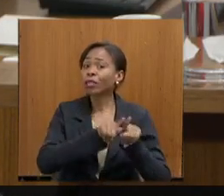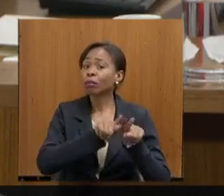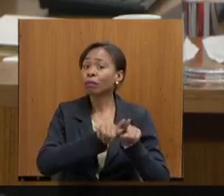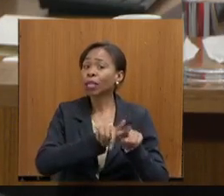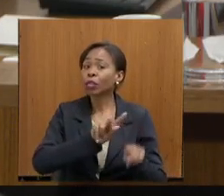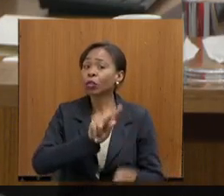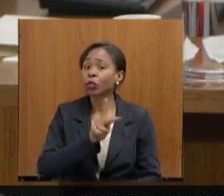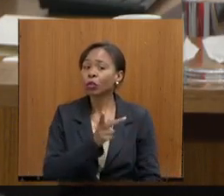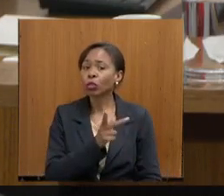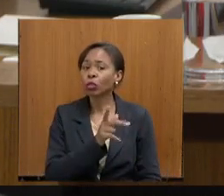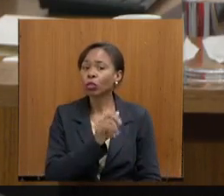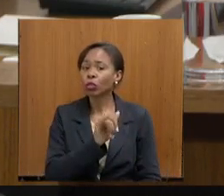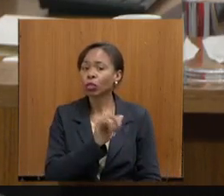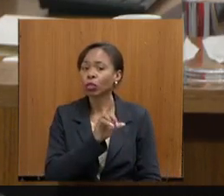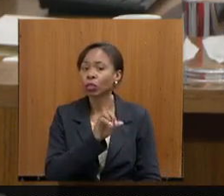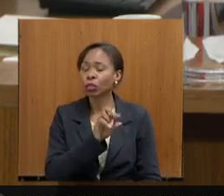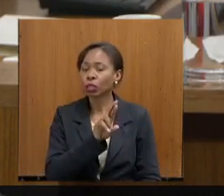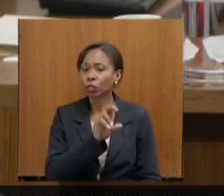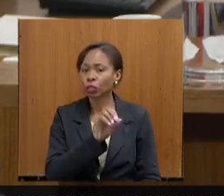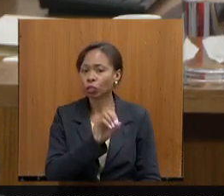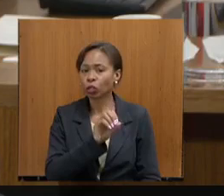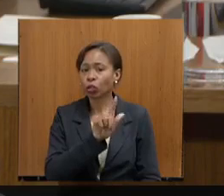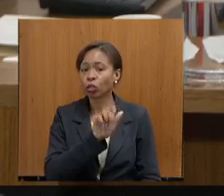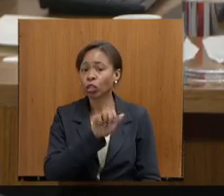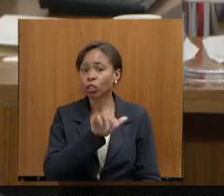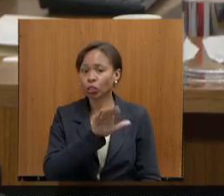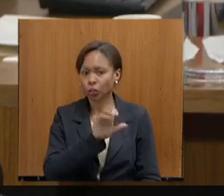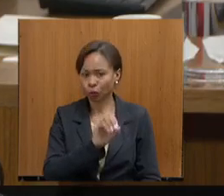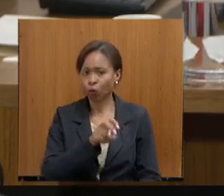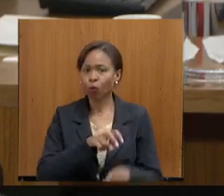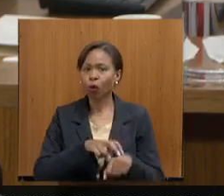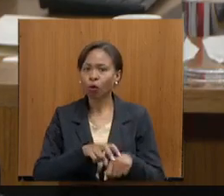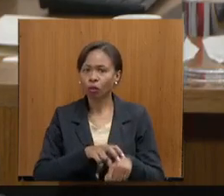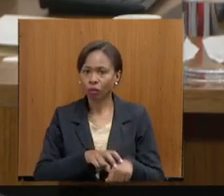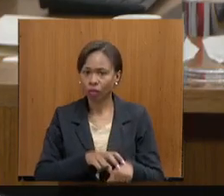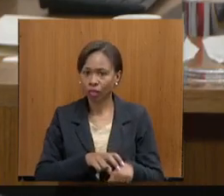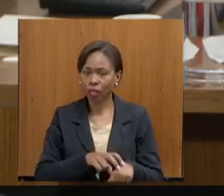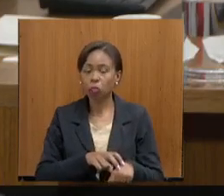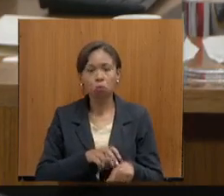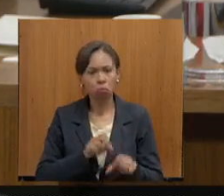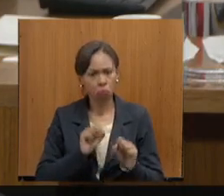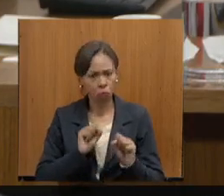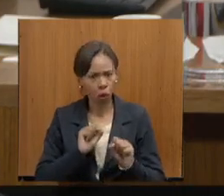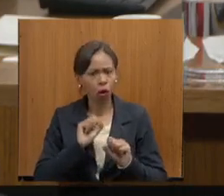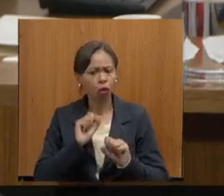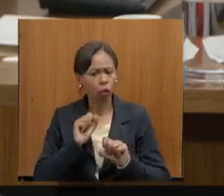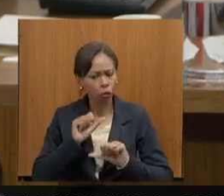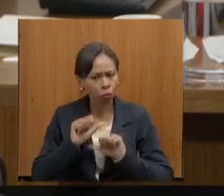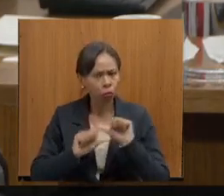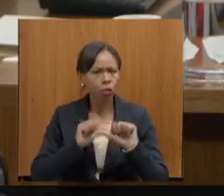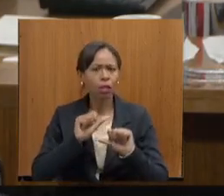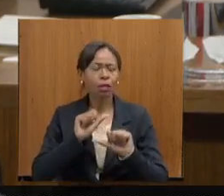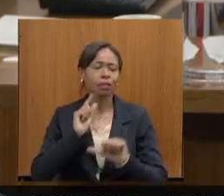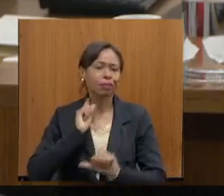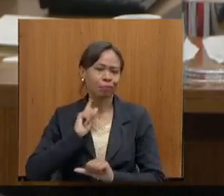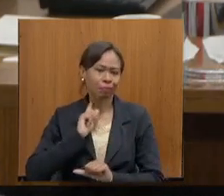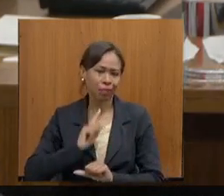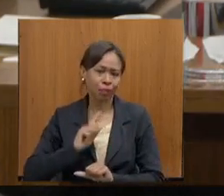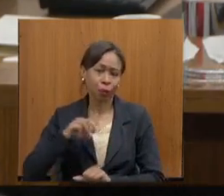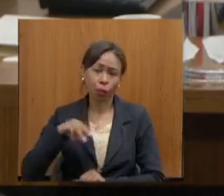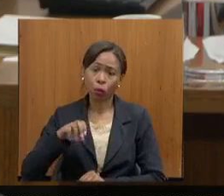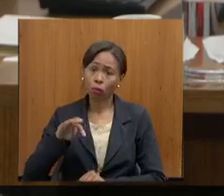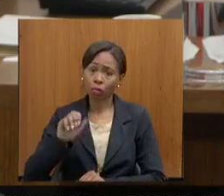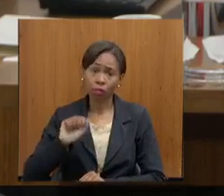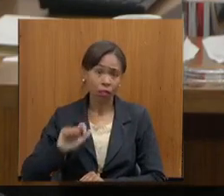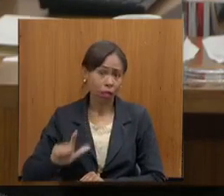verdes pode ser um grande transformador para mim né o hidrogênio verde o metal verde eu sei que o senhor é um grande